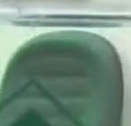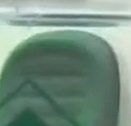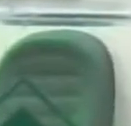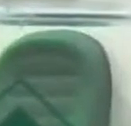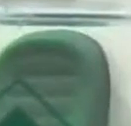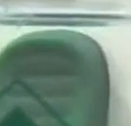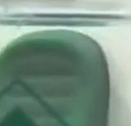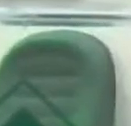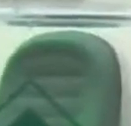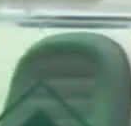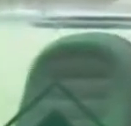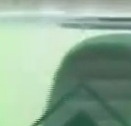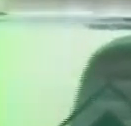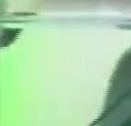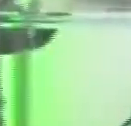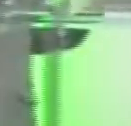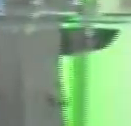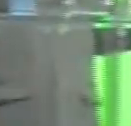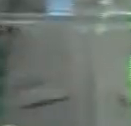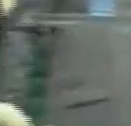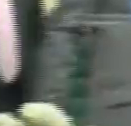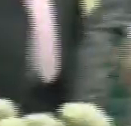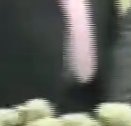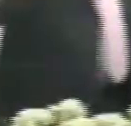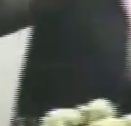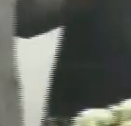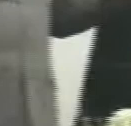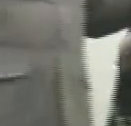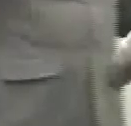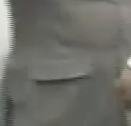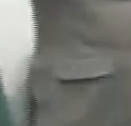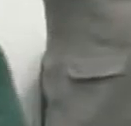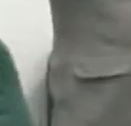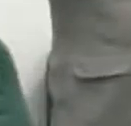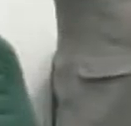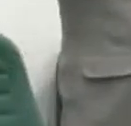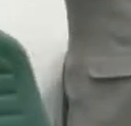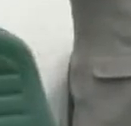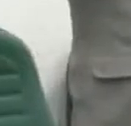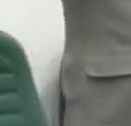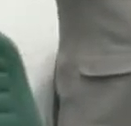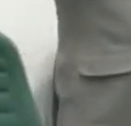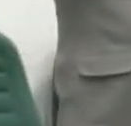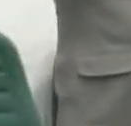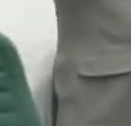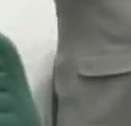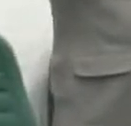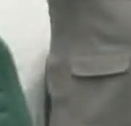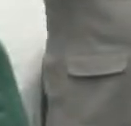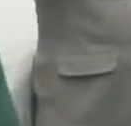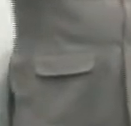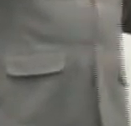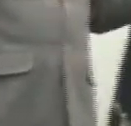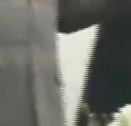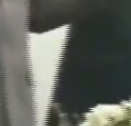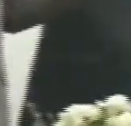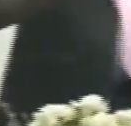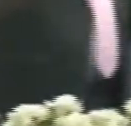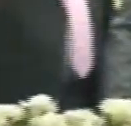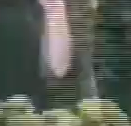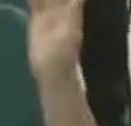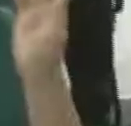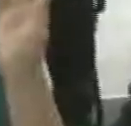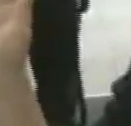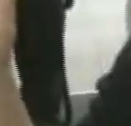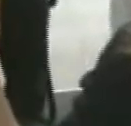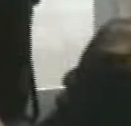as nossas famílias tem desestabilizado a nossa sociedade tem trazido um carro social nós